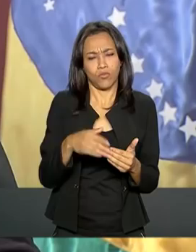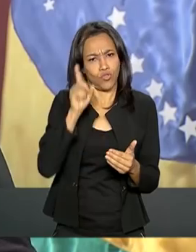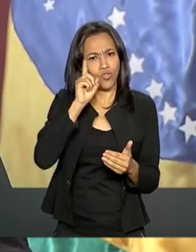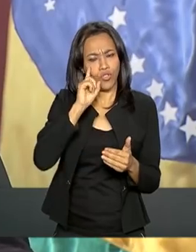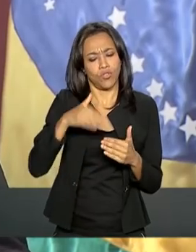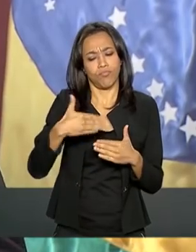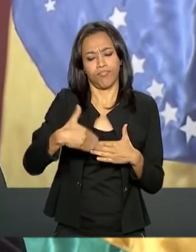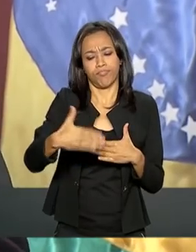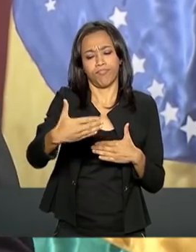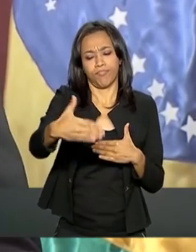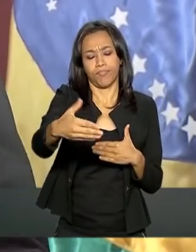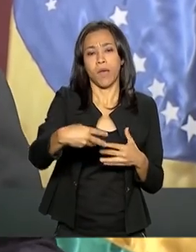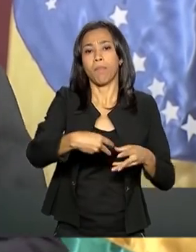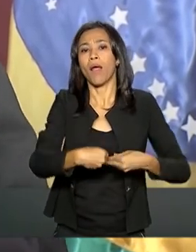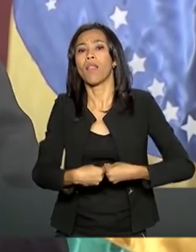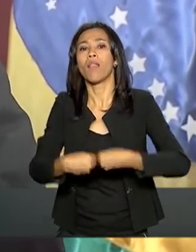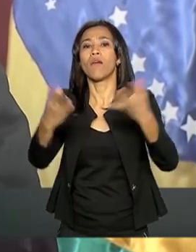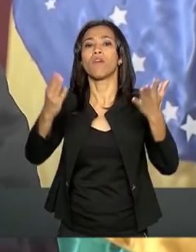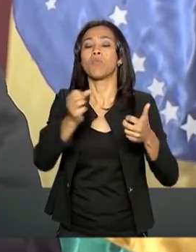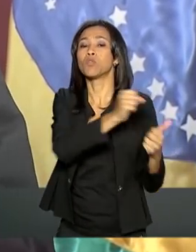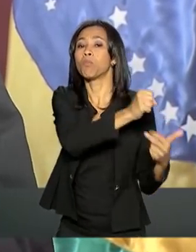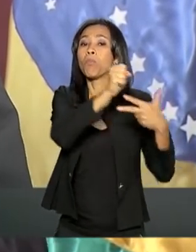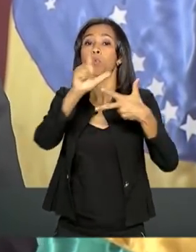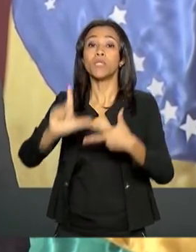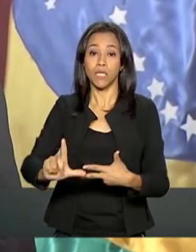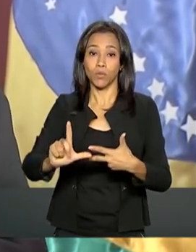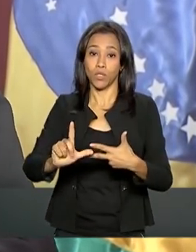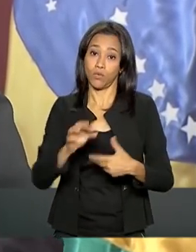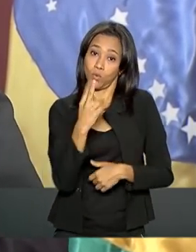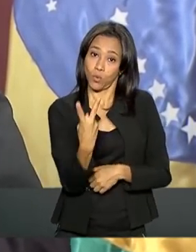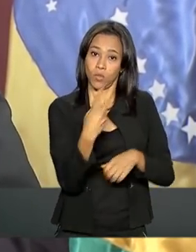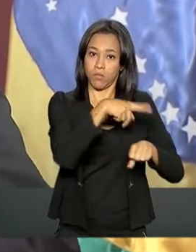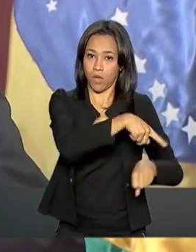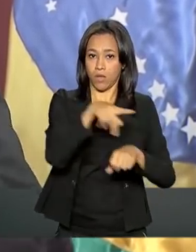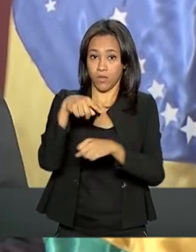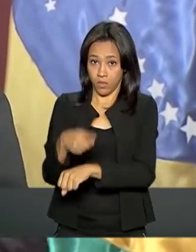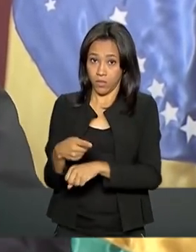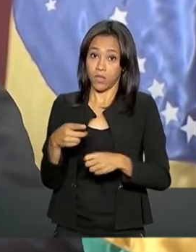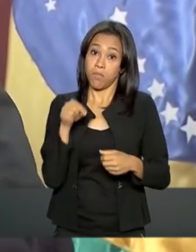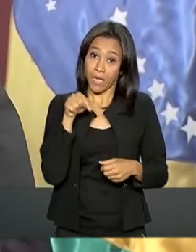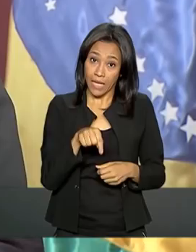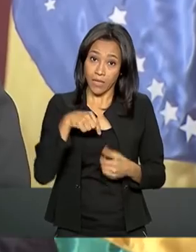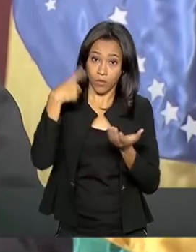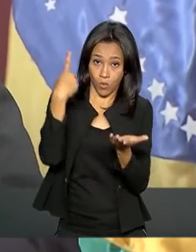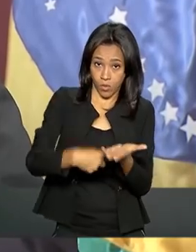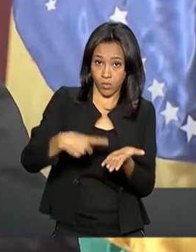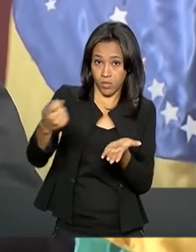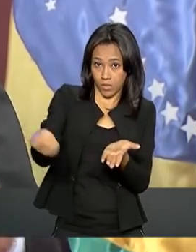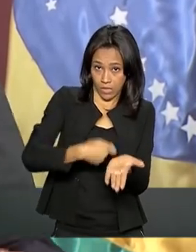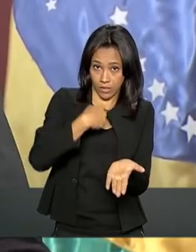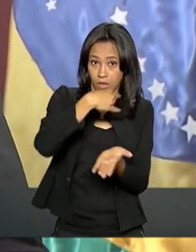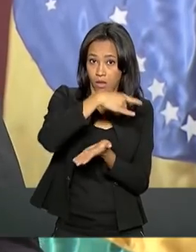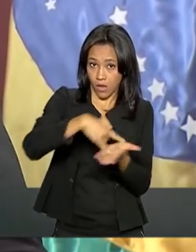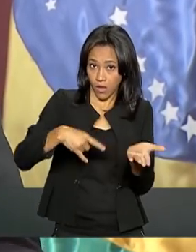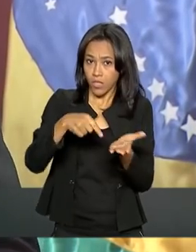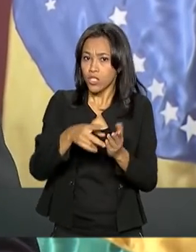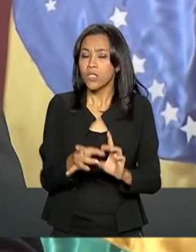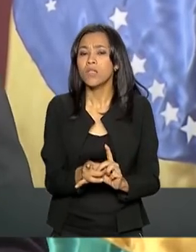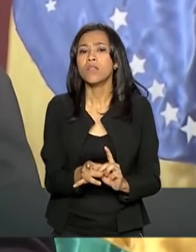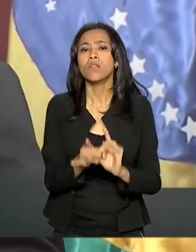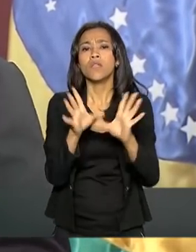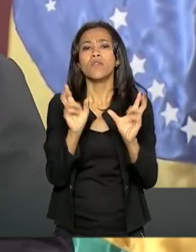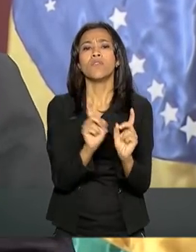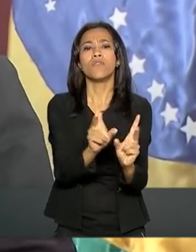dias, de forma simultânea, para os congressos de ambos os países, para que este acordo de livre comércio, que vai